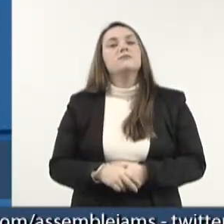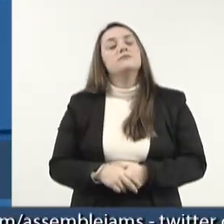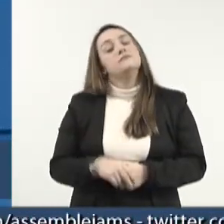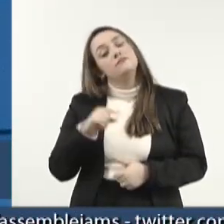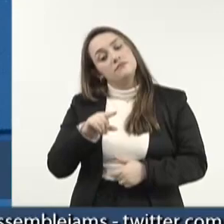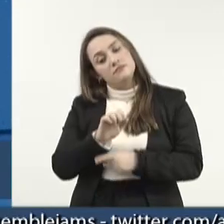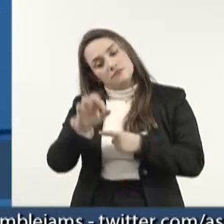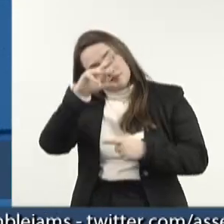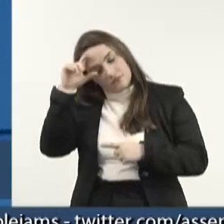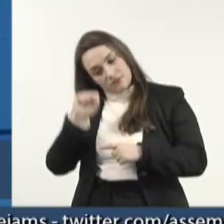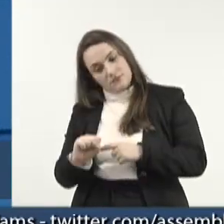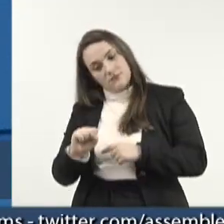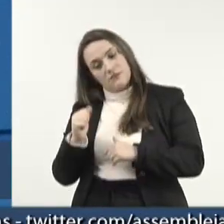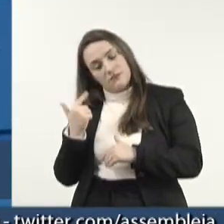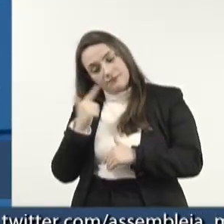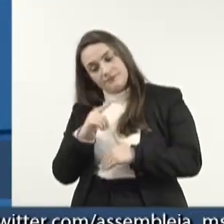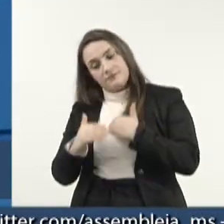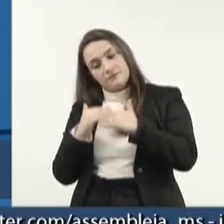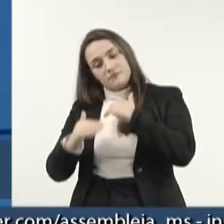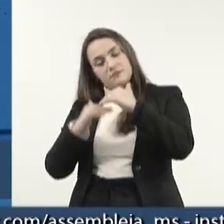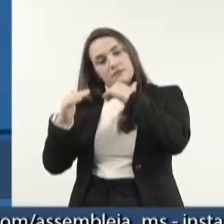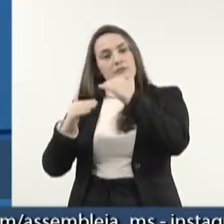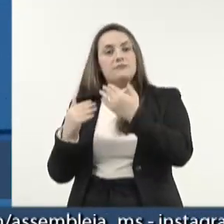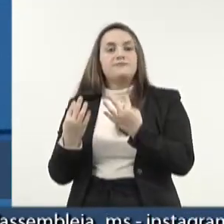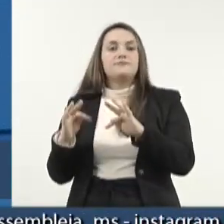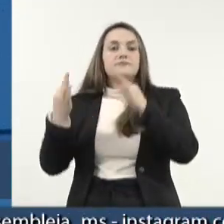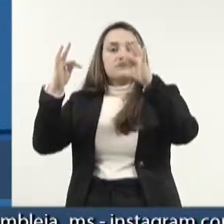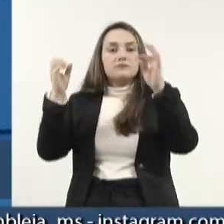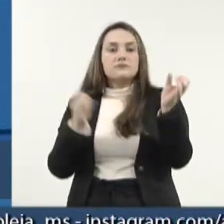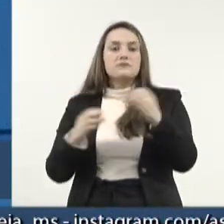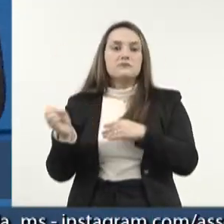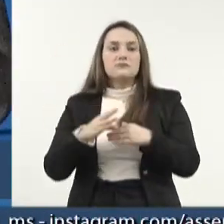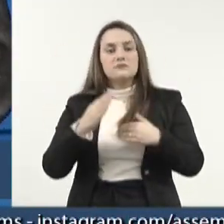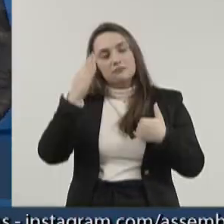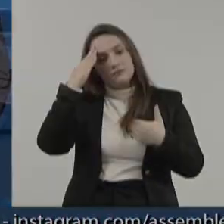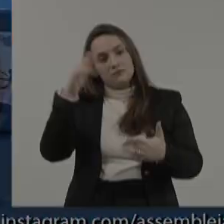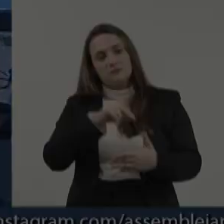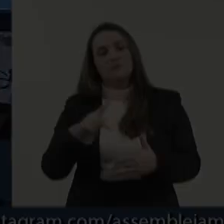avance na área tecnológica, na área da inovação. Muito obrigado, senhor presidente.